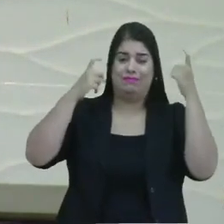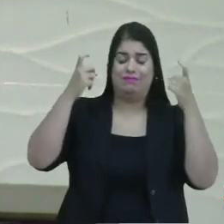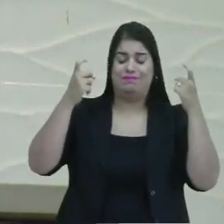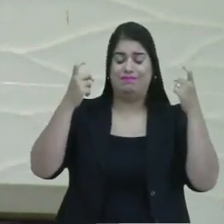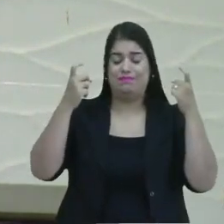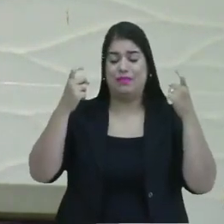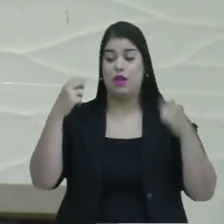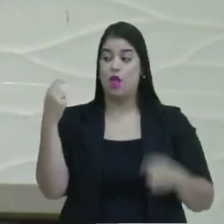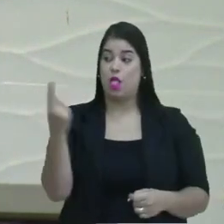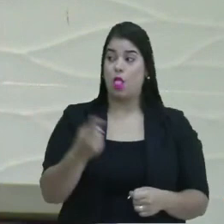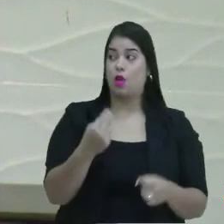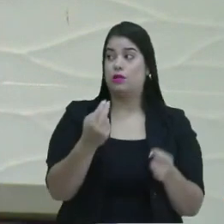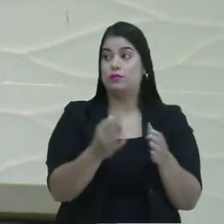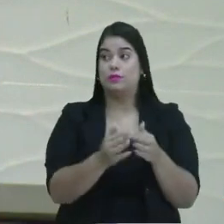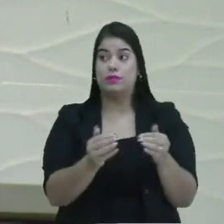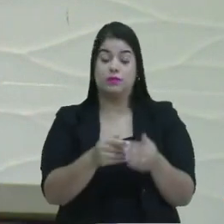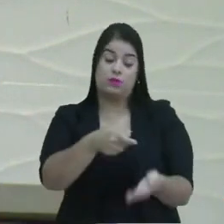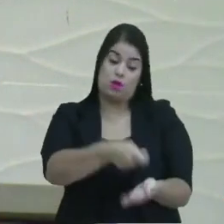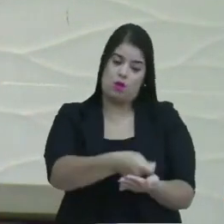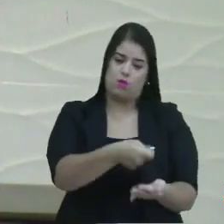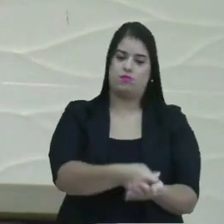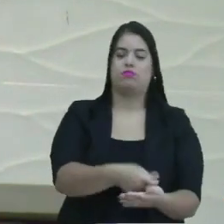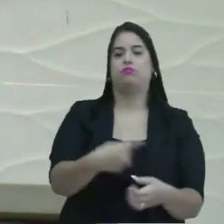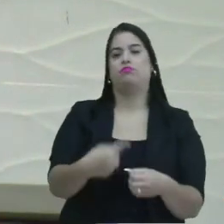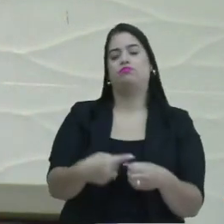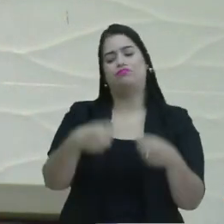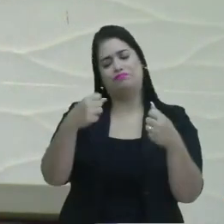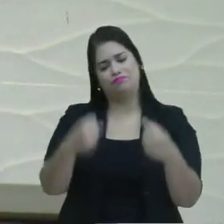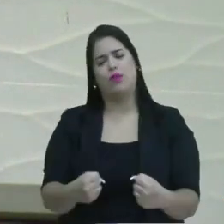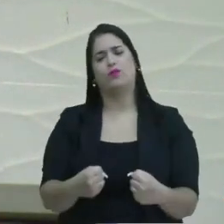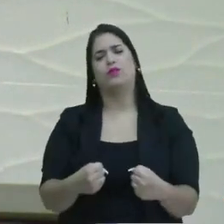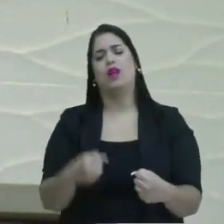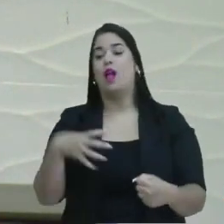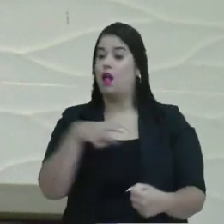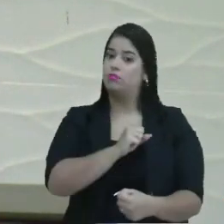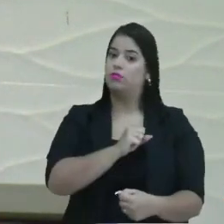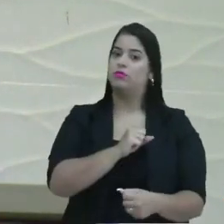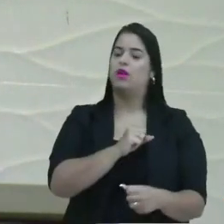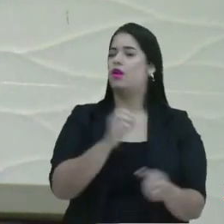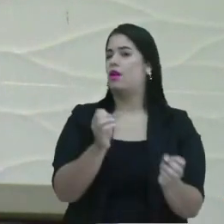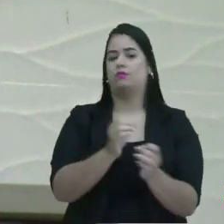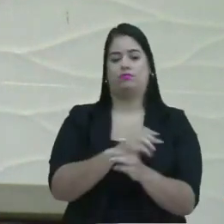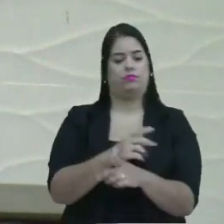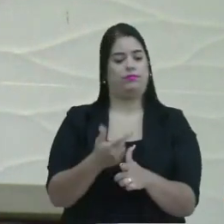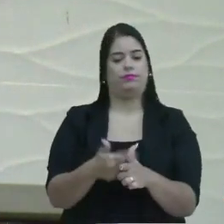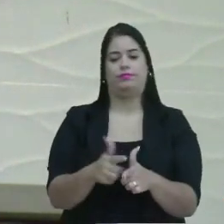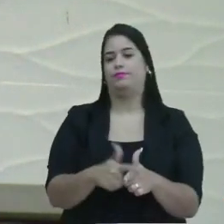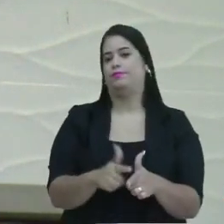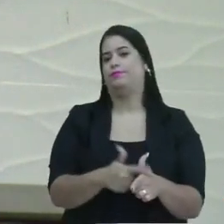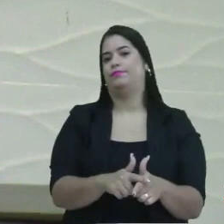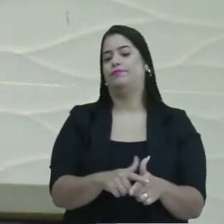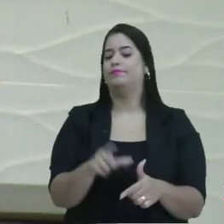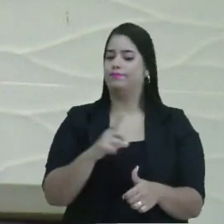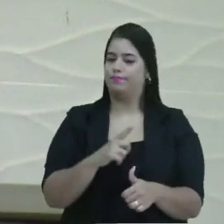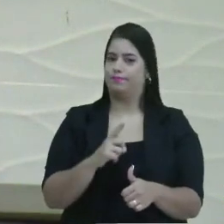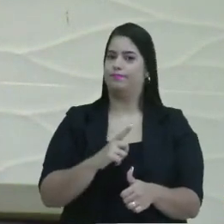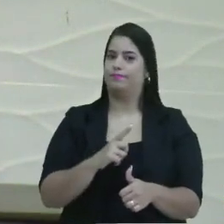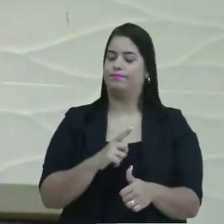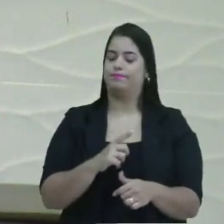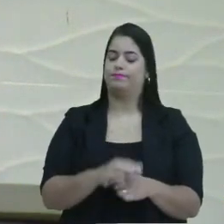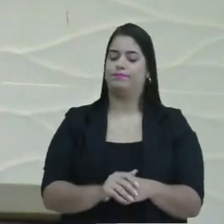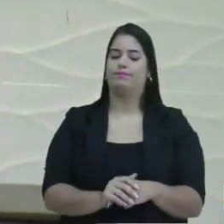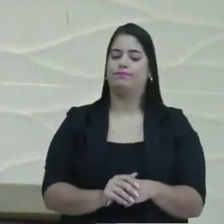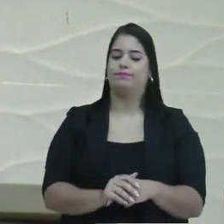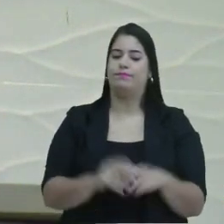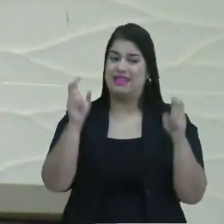aqui cobrar para que o município possa, de imediato, sanar esses pequenos problemas existentes no que diz respeito